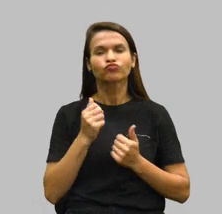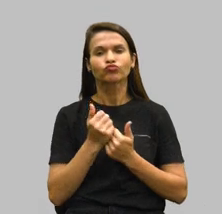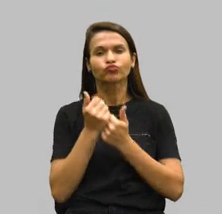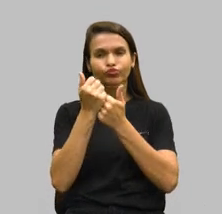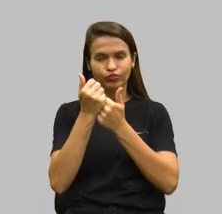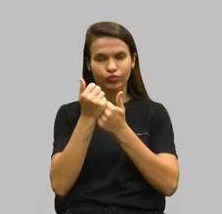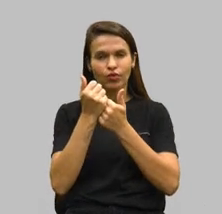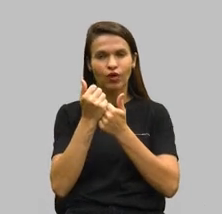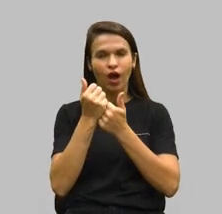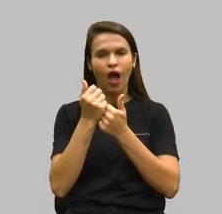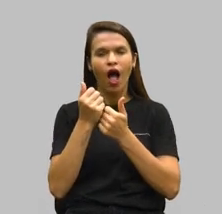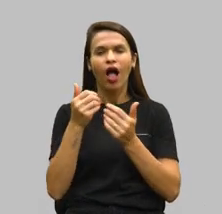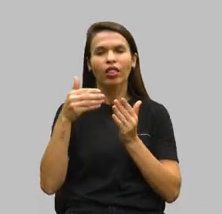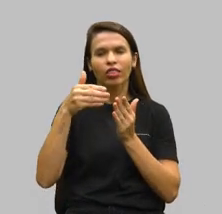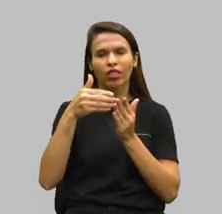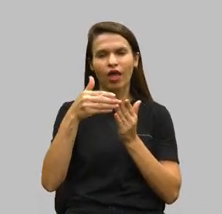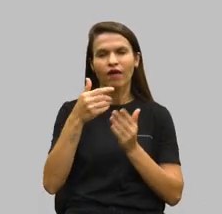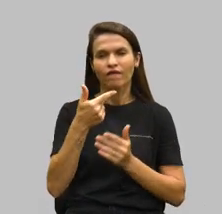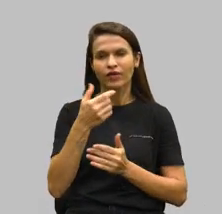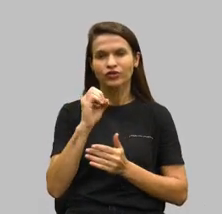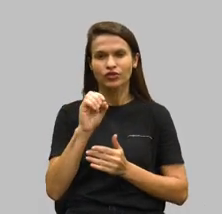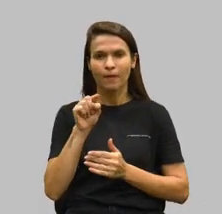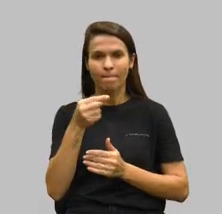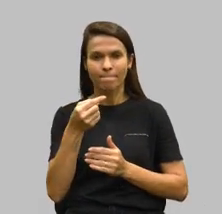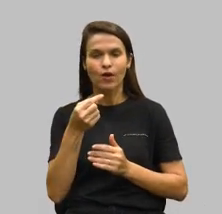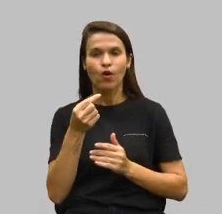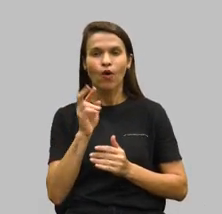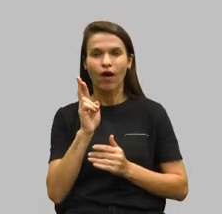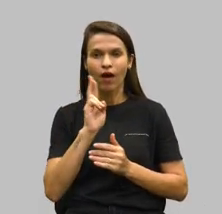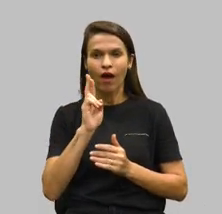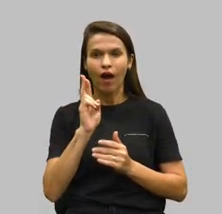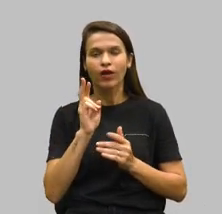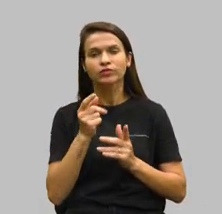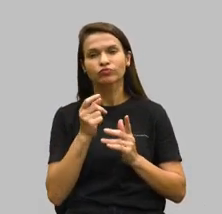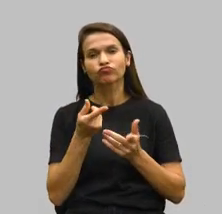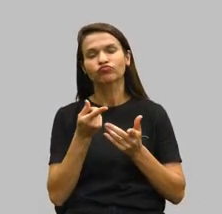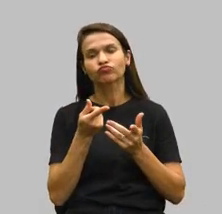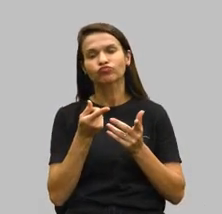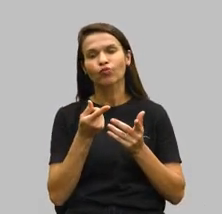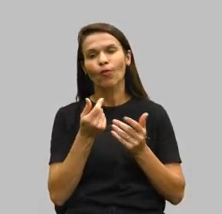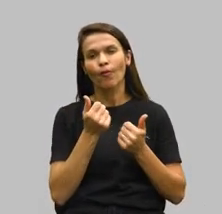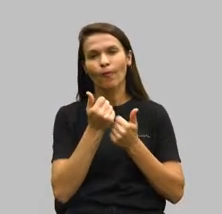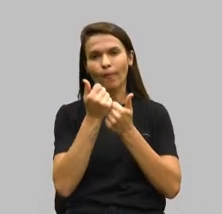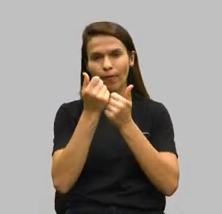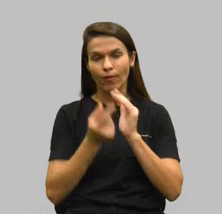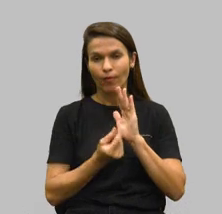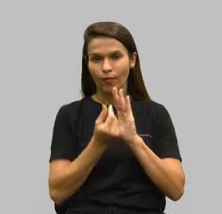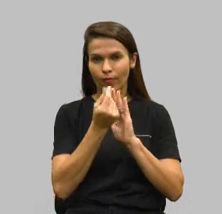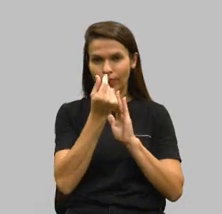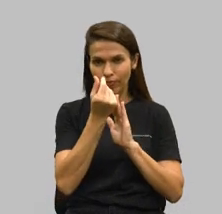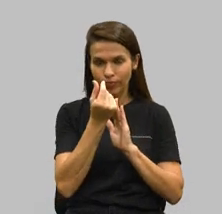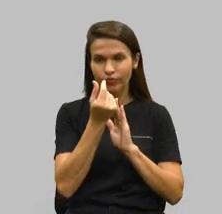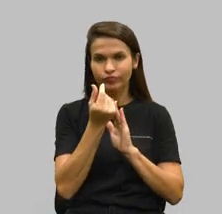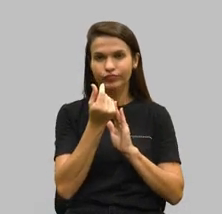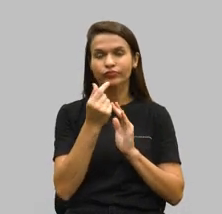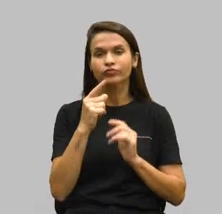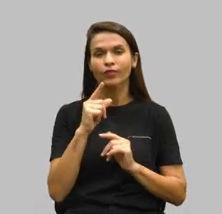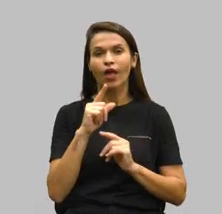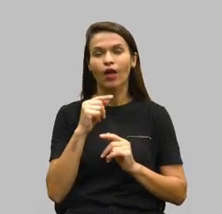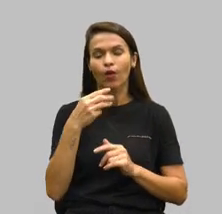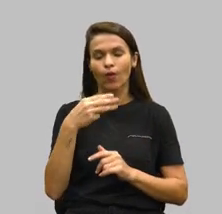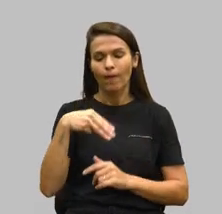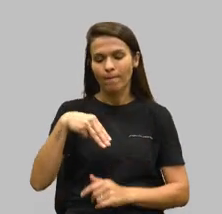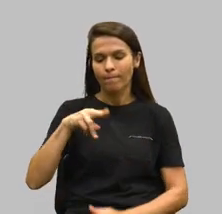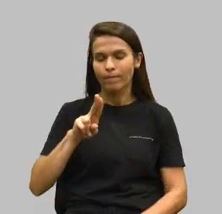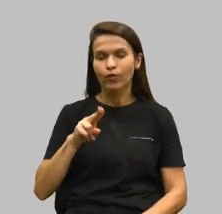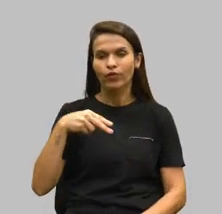de até R 20.000 para o valor de entrada de compra um imóvel novo do munícipe pois Nós queremos